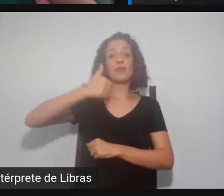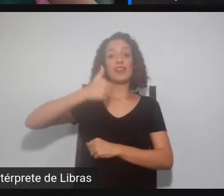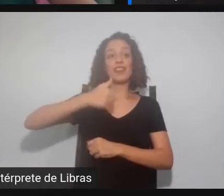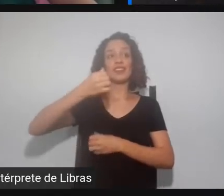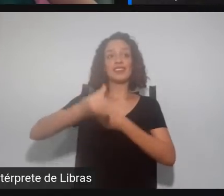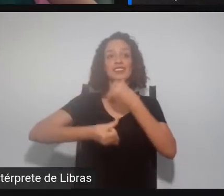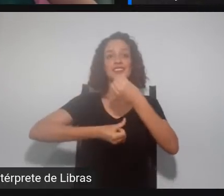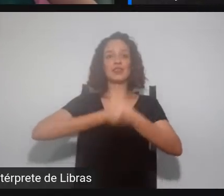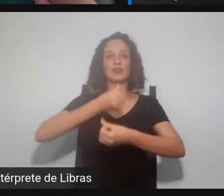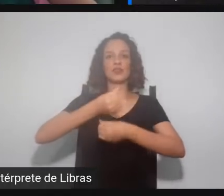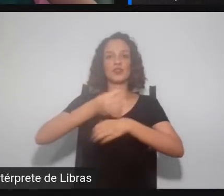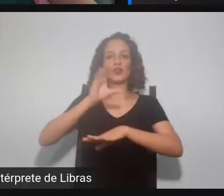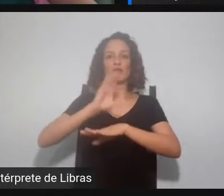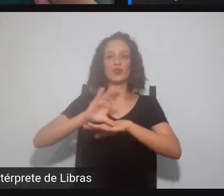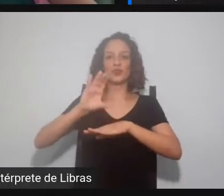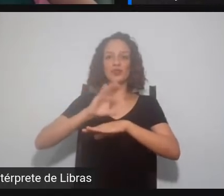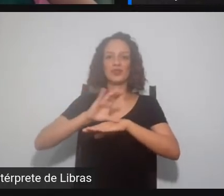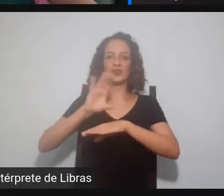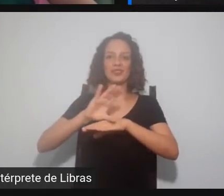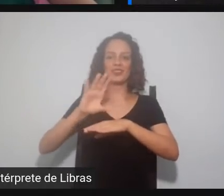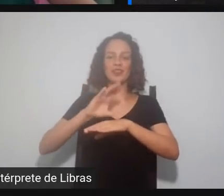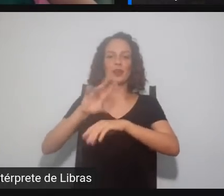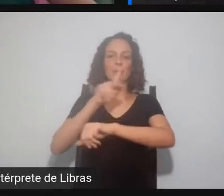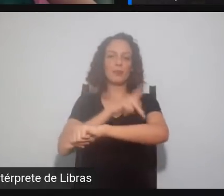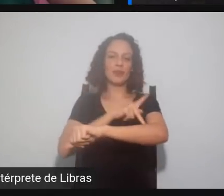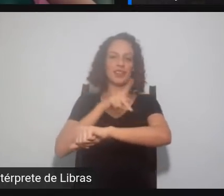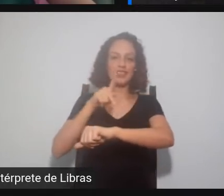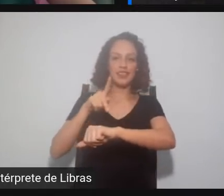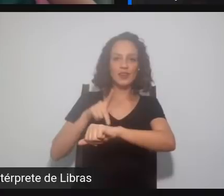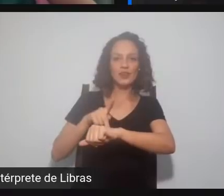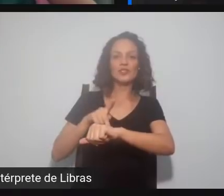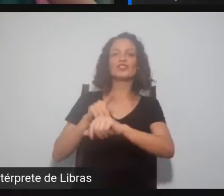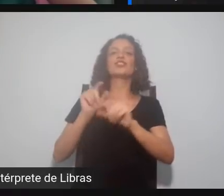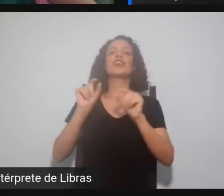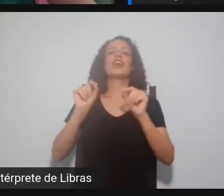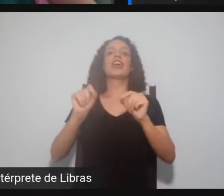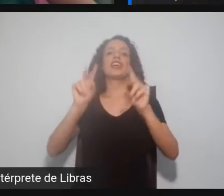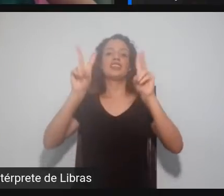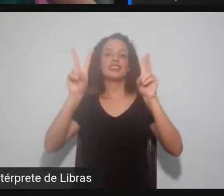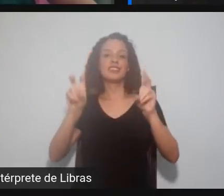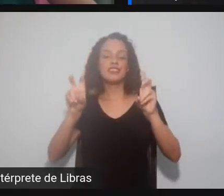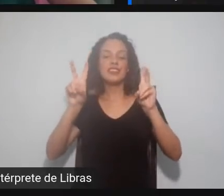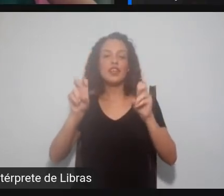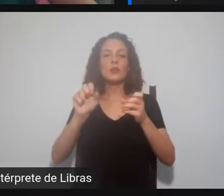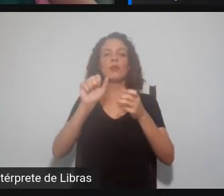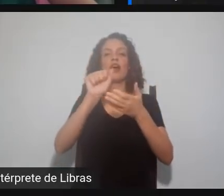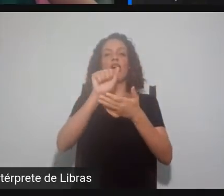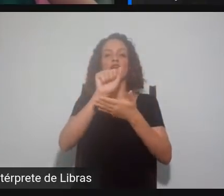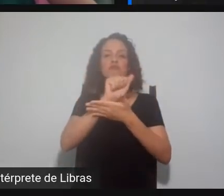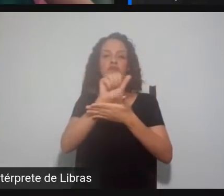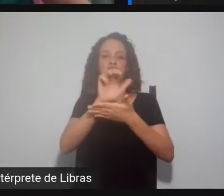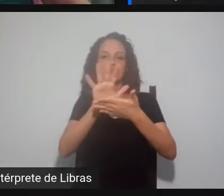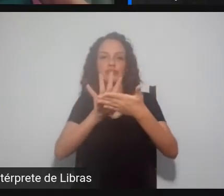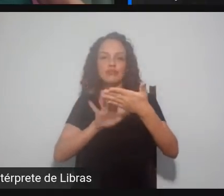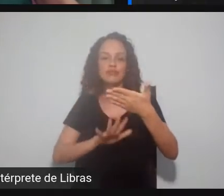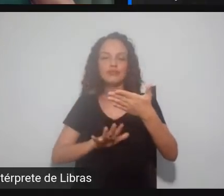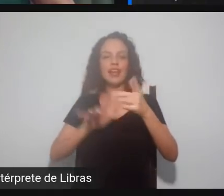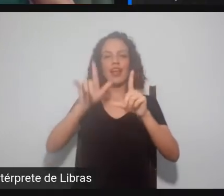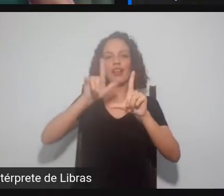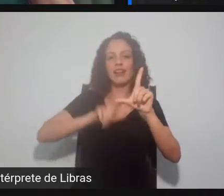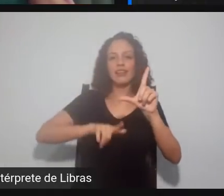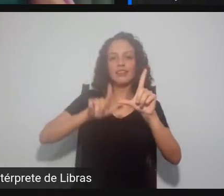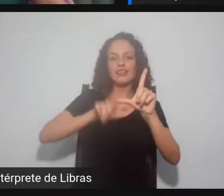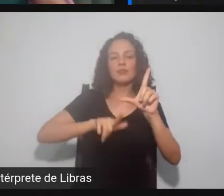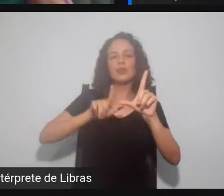da FUMEC, com a temática Alfabetização e Letramento, Práticas